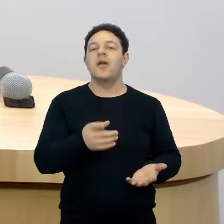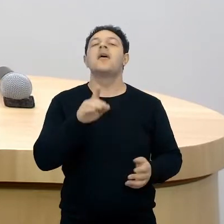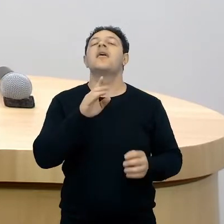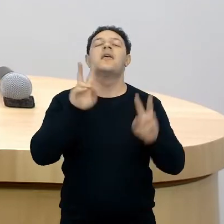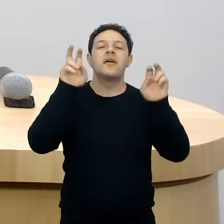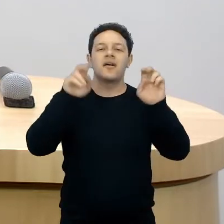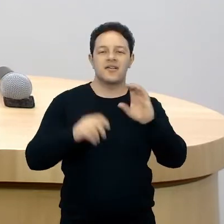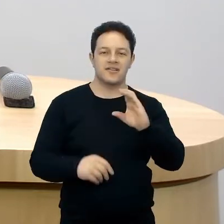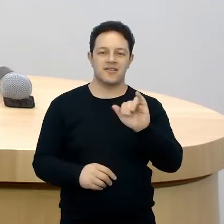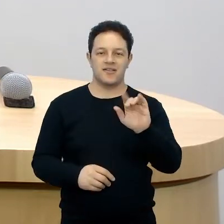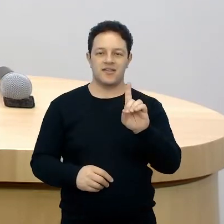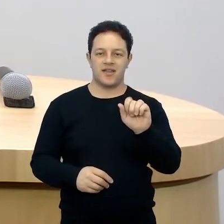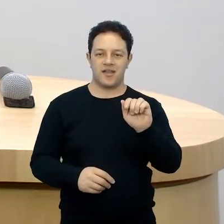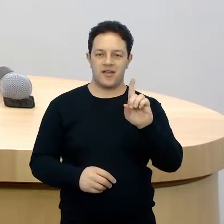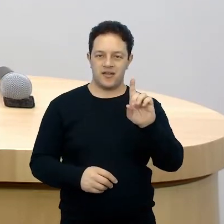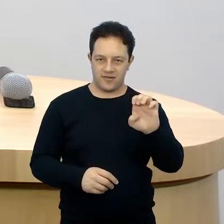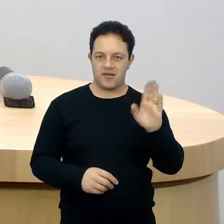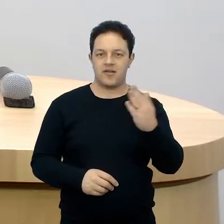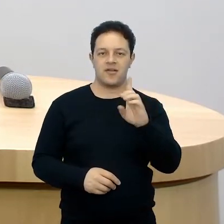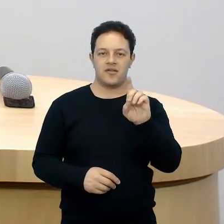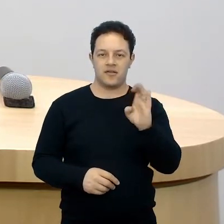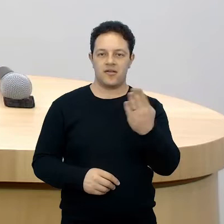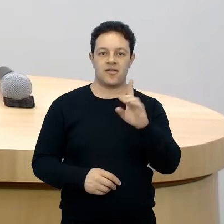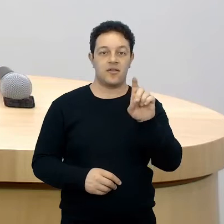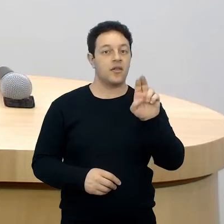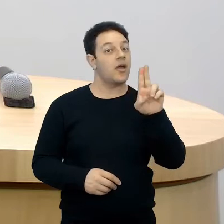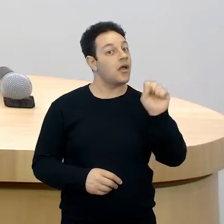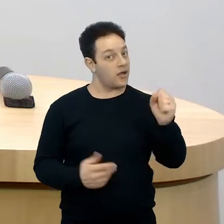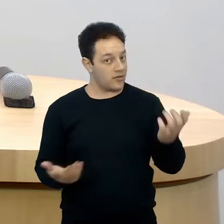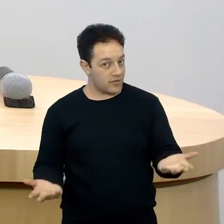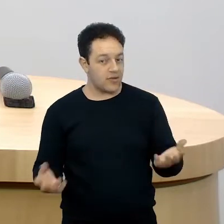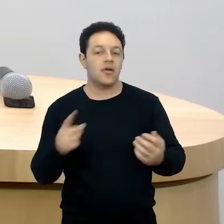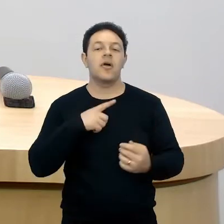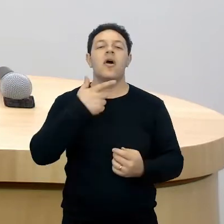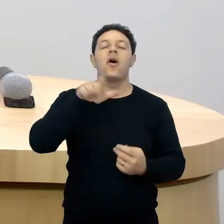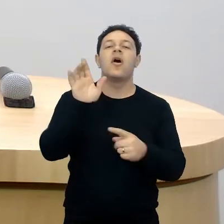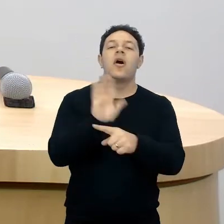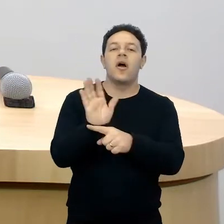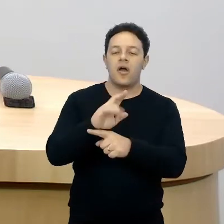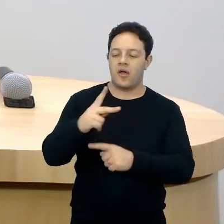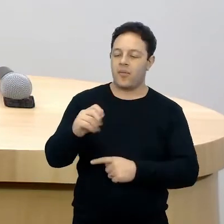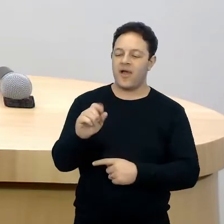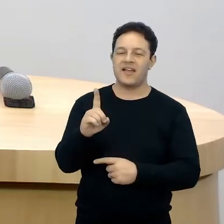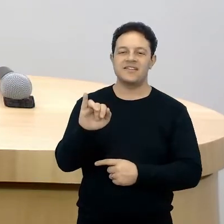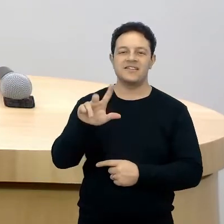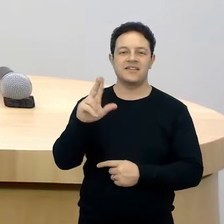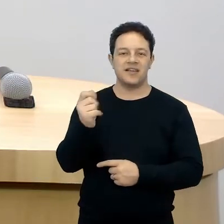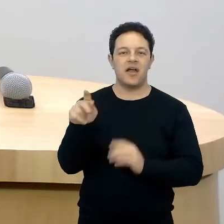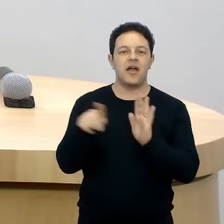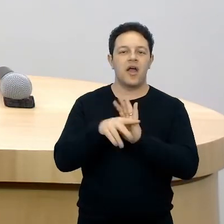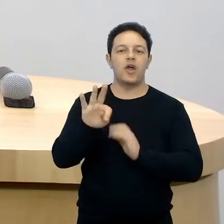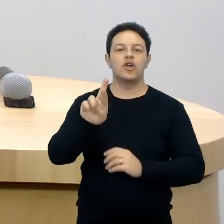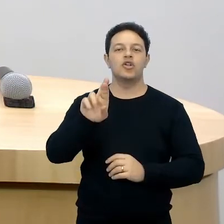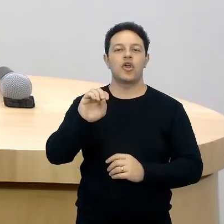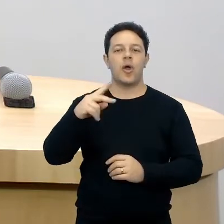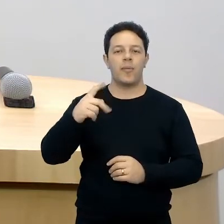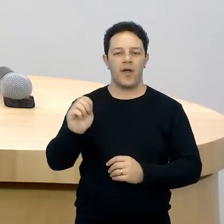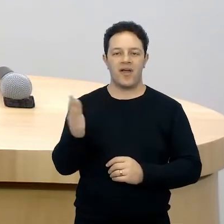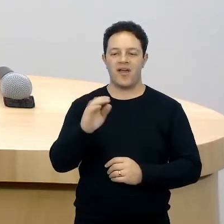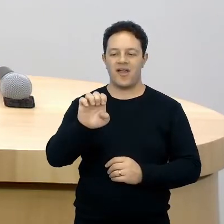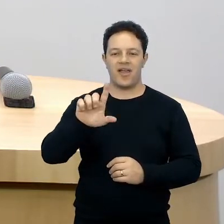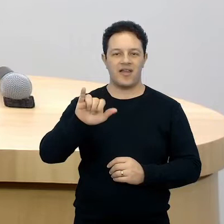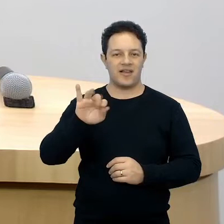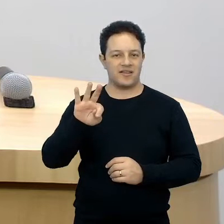Deus, por exemplo. A gente lembra dos filmes do Padilha, que é o Tropa de Elite. Então o cinema brasileiro,